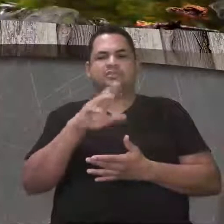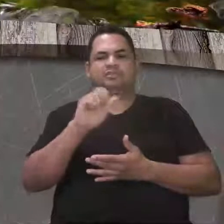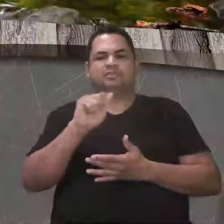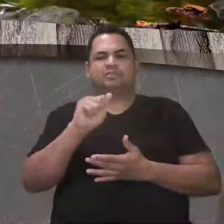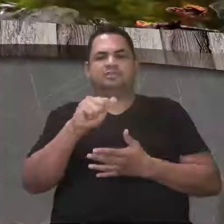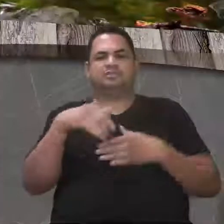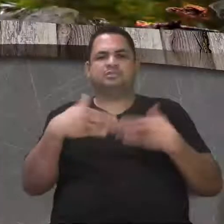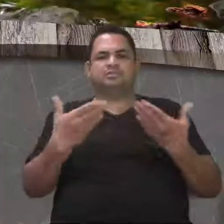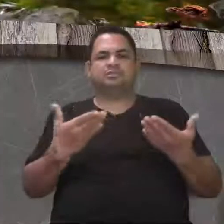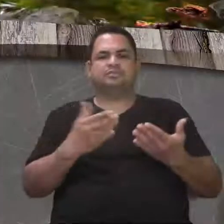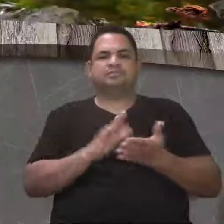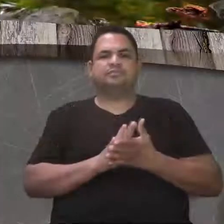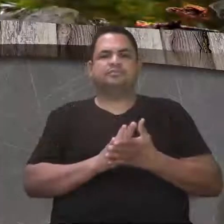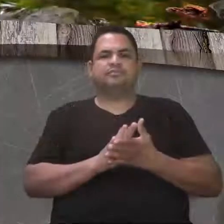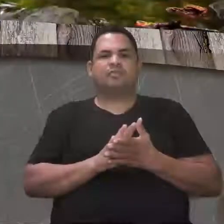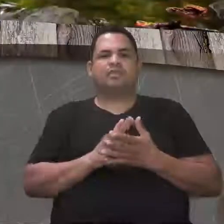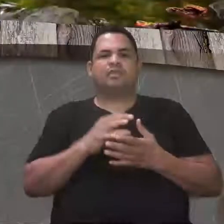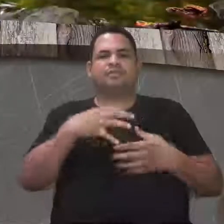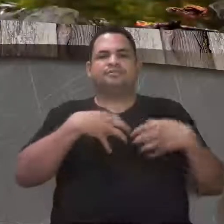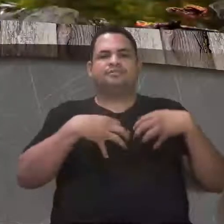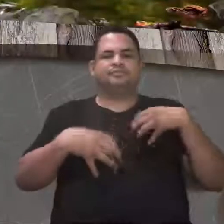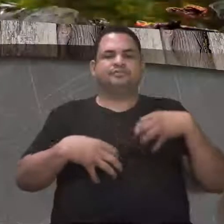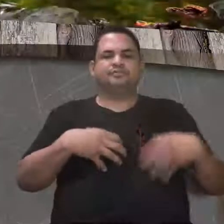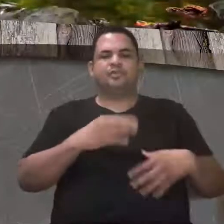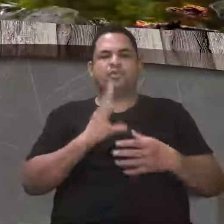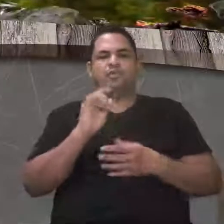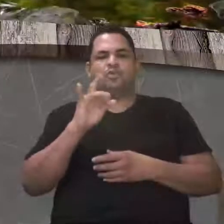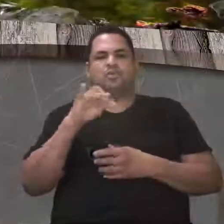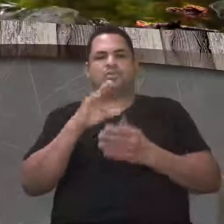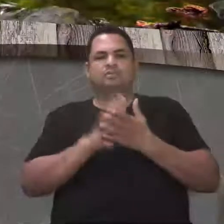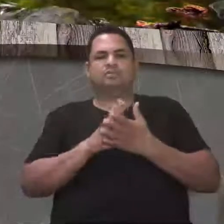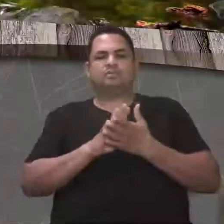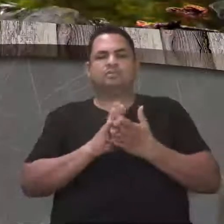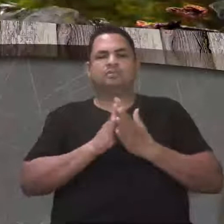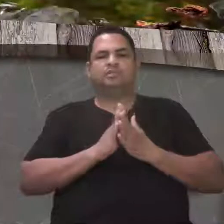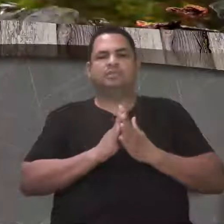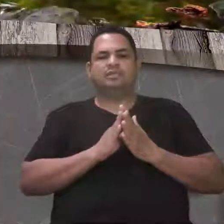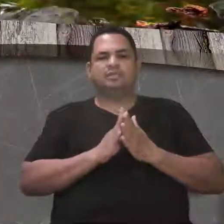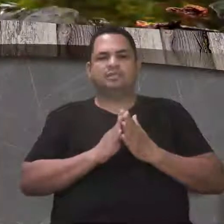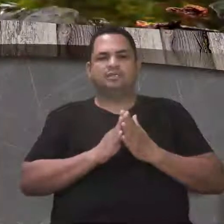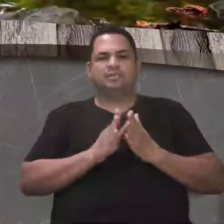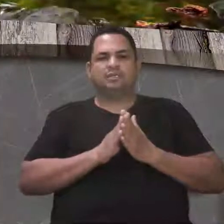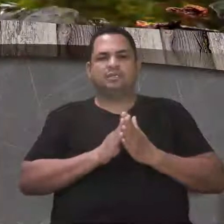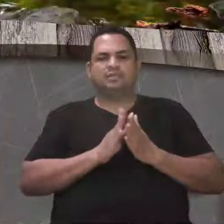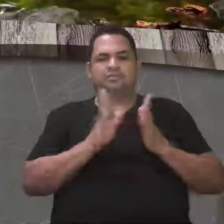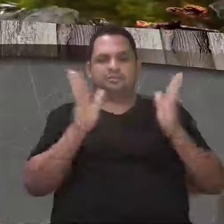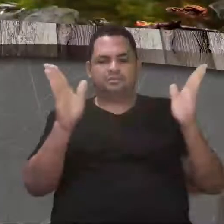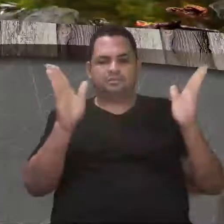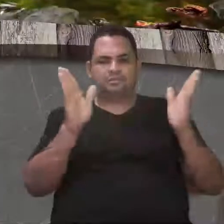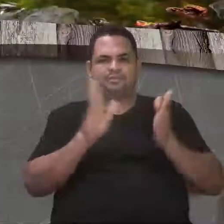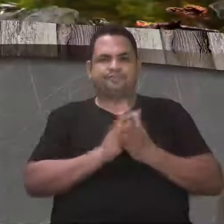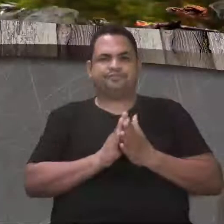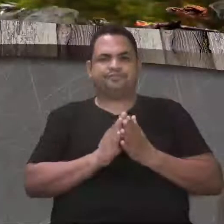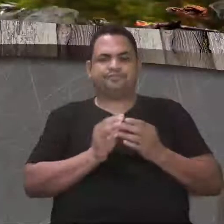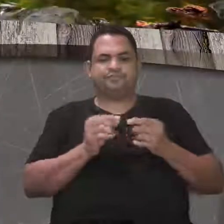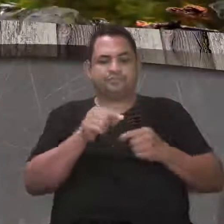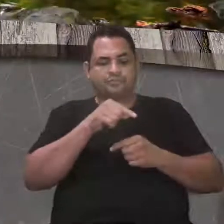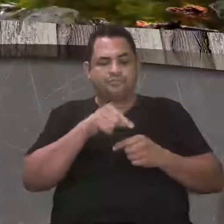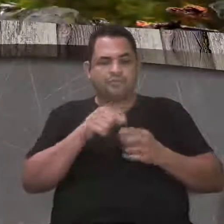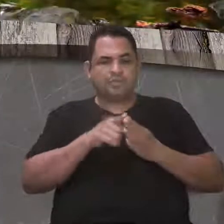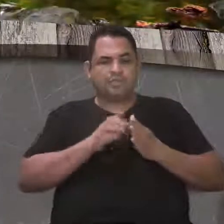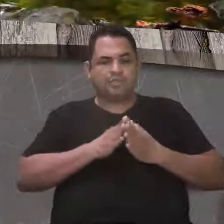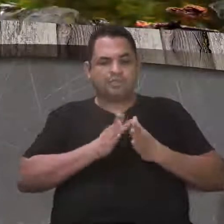gente falou de órgãos homólogos e a gente disse que houve a irradiação. Do pequeno, do ancestral